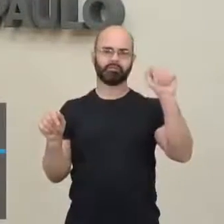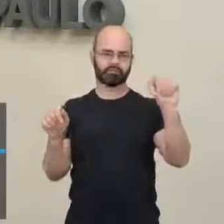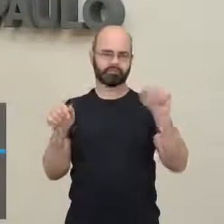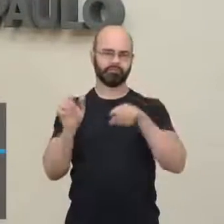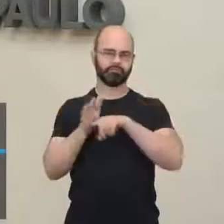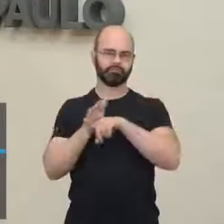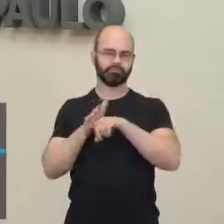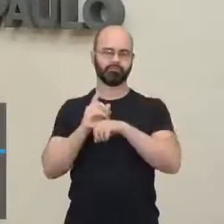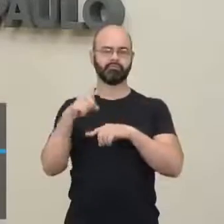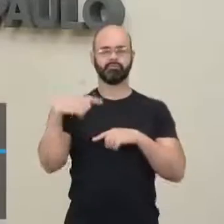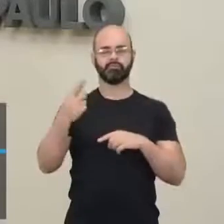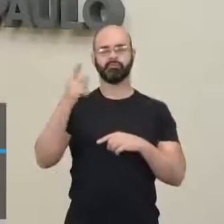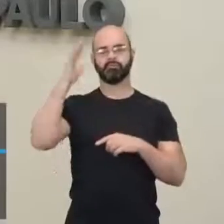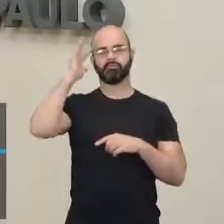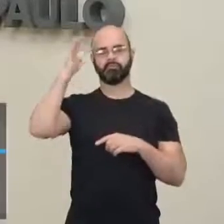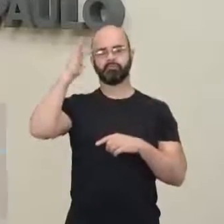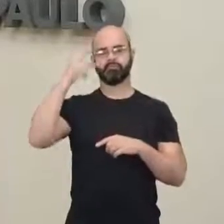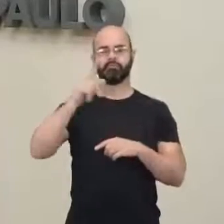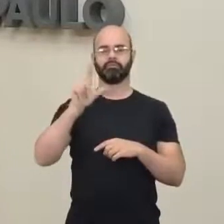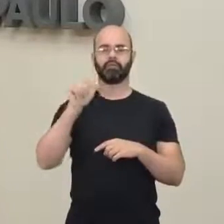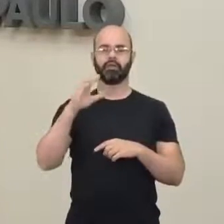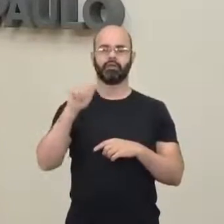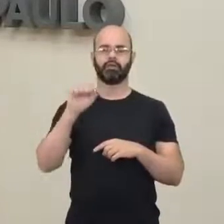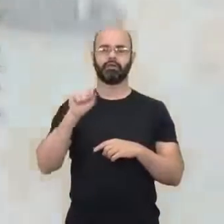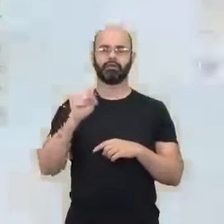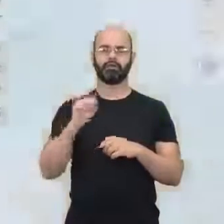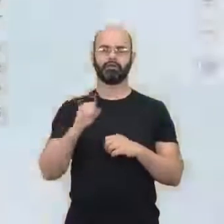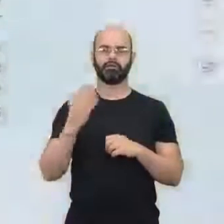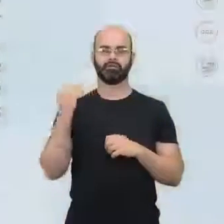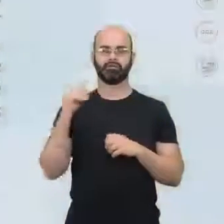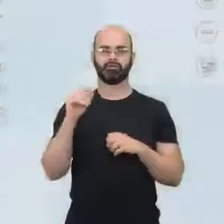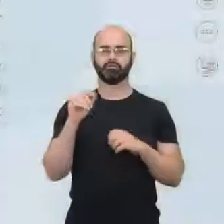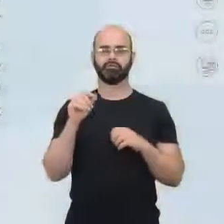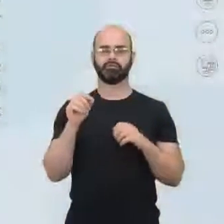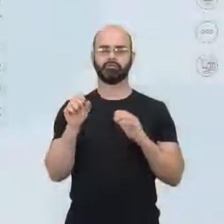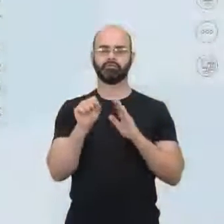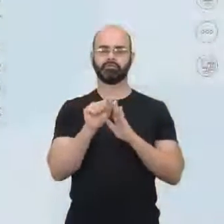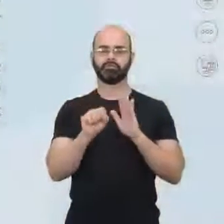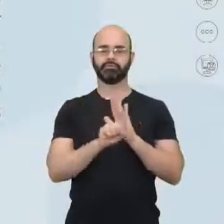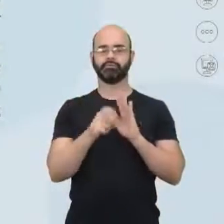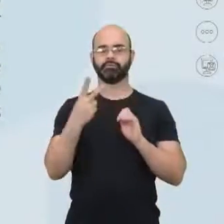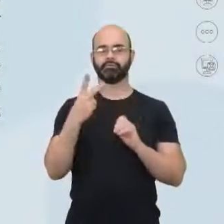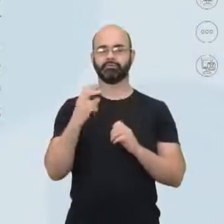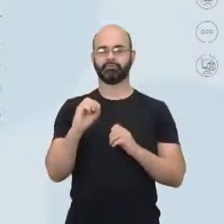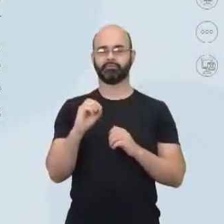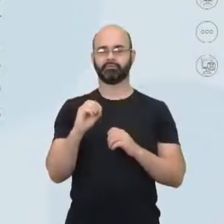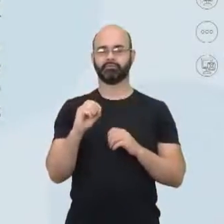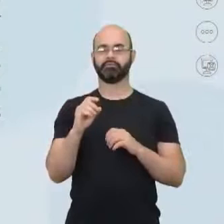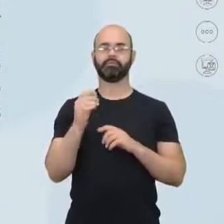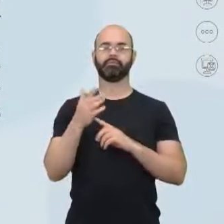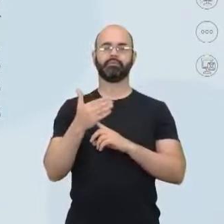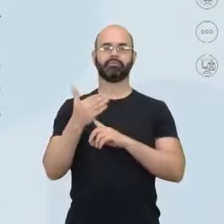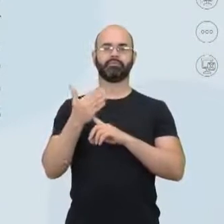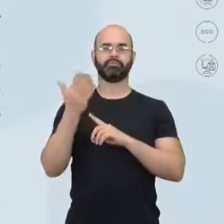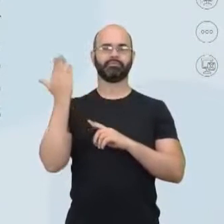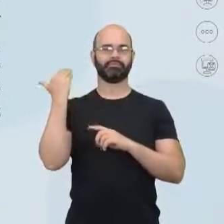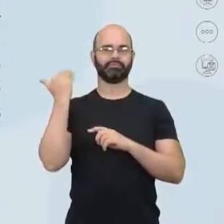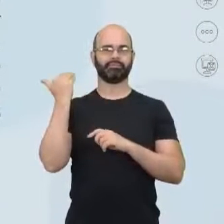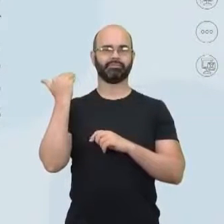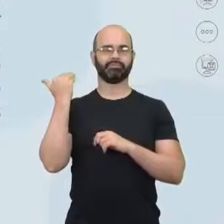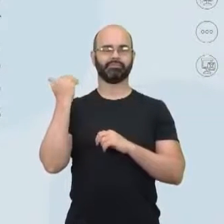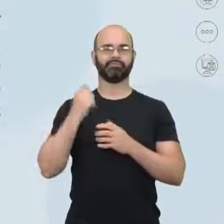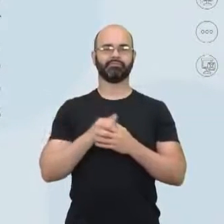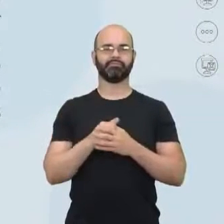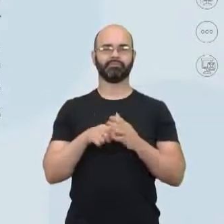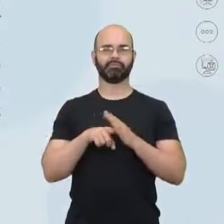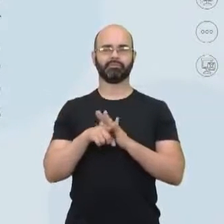depois veio a teoria da tectônica de placas, isso em meados do século XX, né, principalmente com tecnologia da época, que são